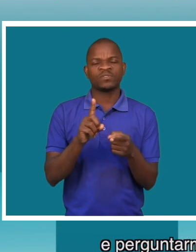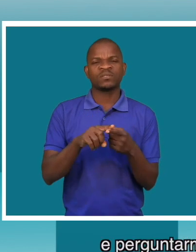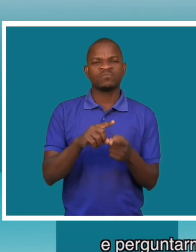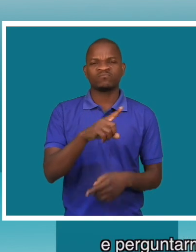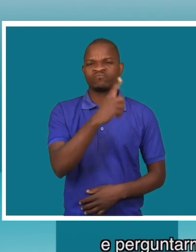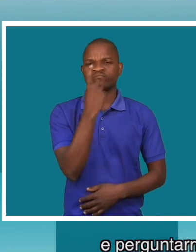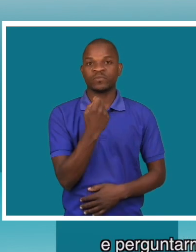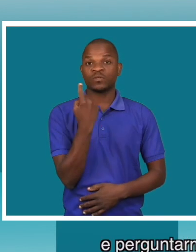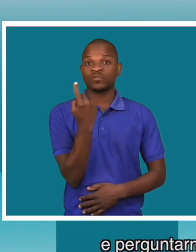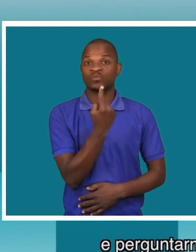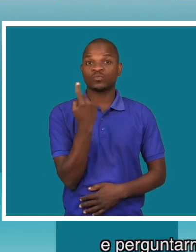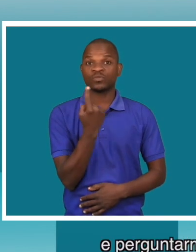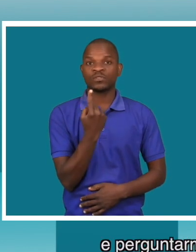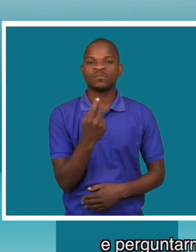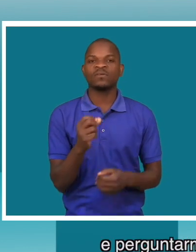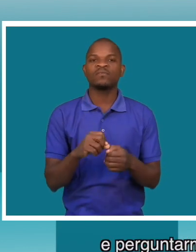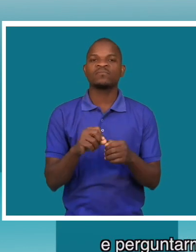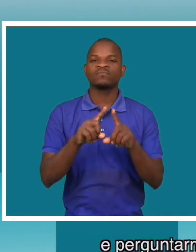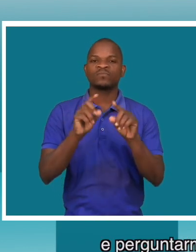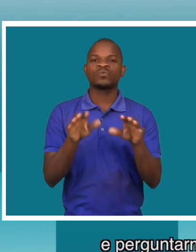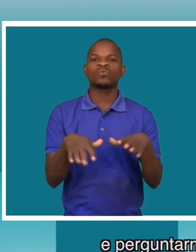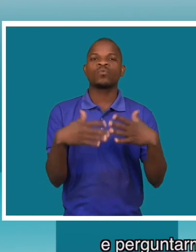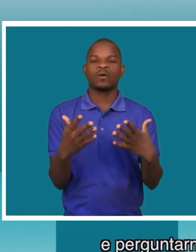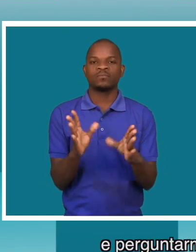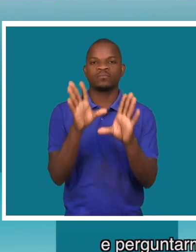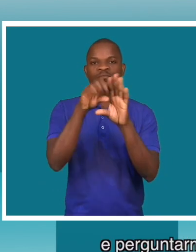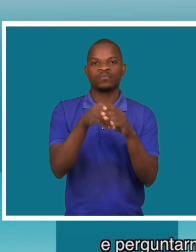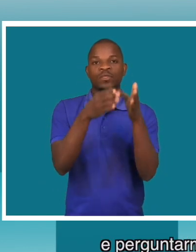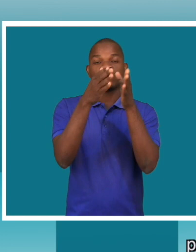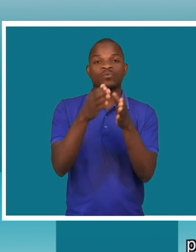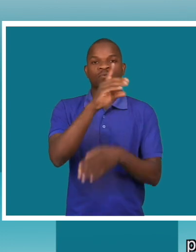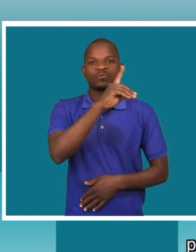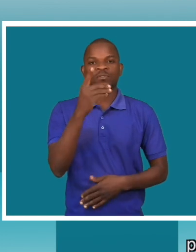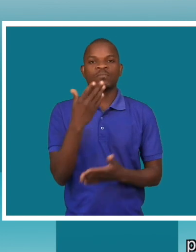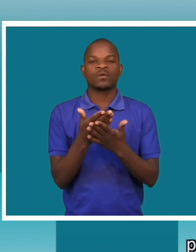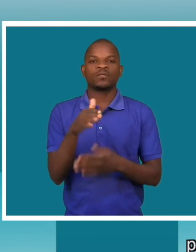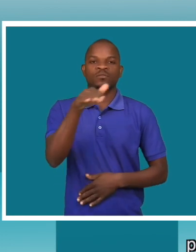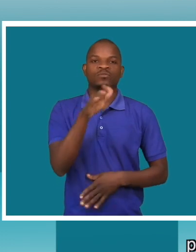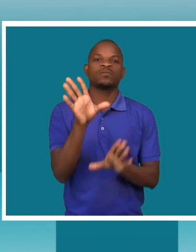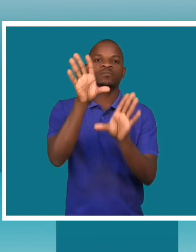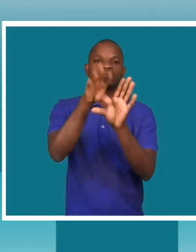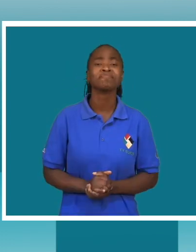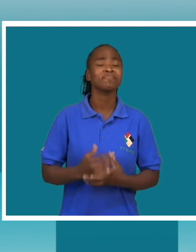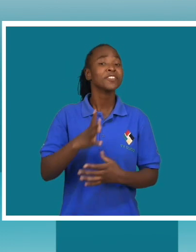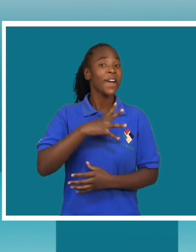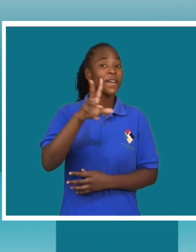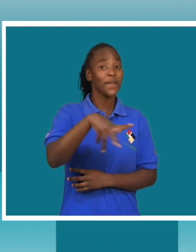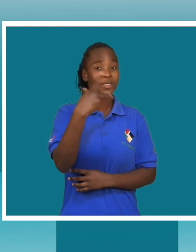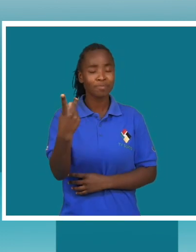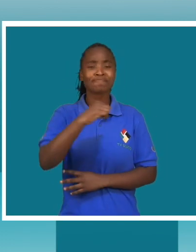perguntarmos o que é que cada um de nós faz para a inclusão das pessoas com deficiência, para que tenhamos uma sociedade mais inclusiva.